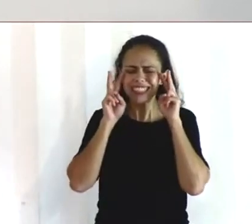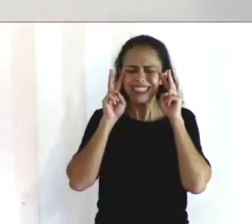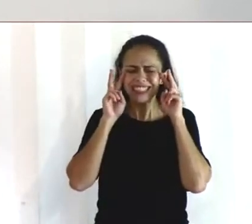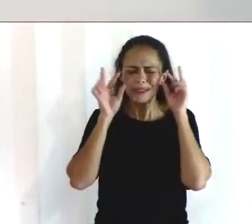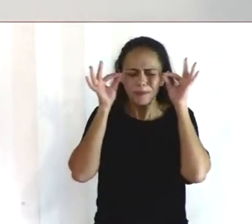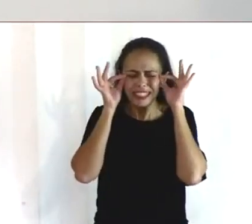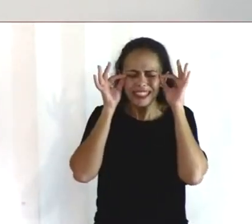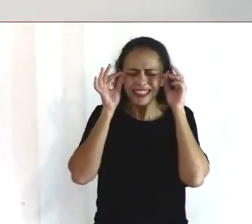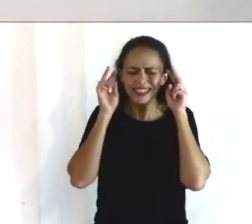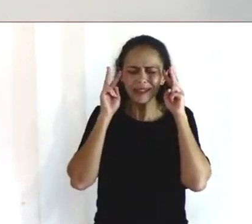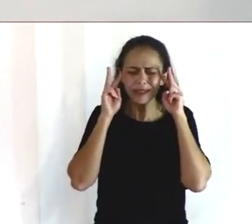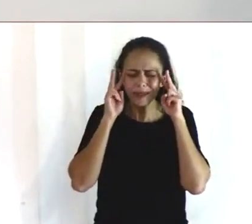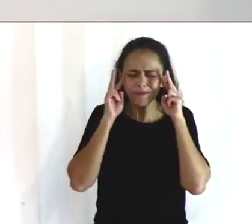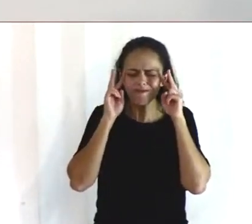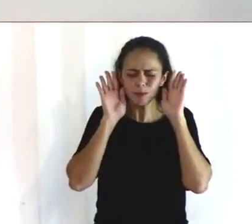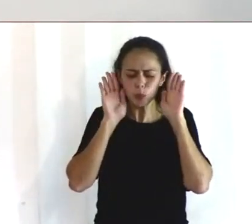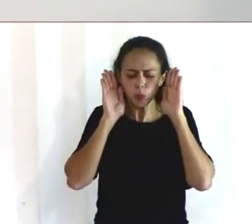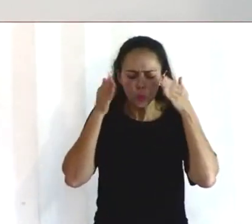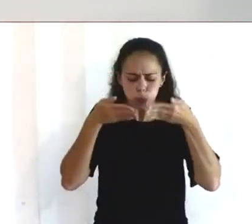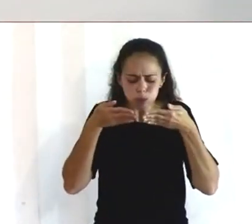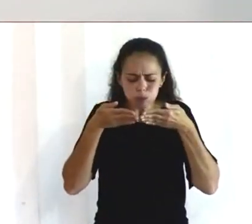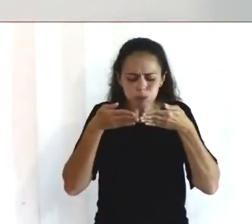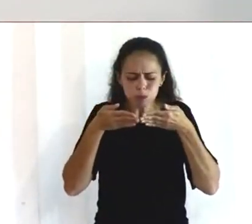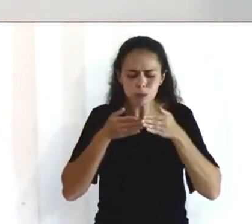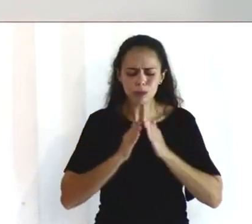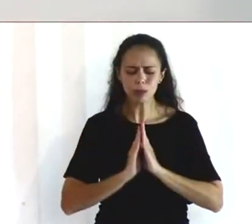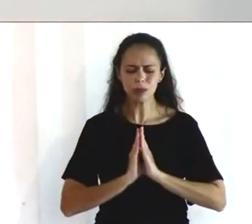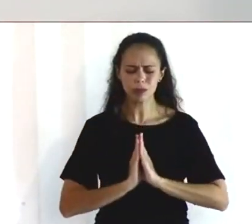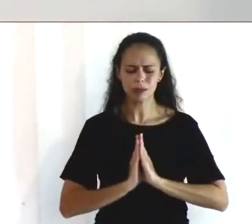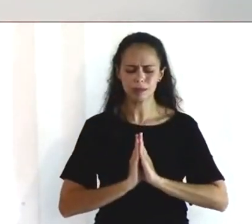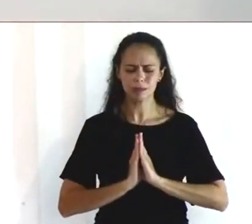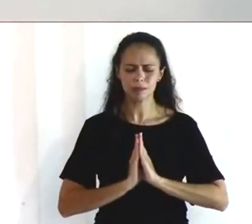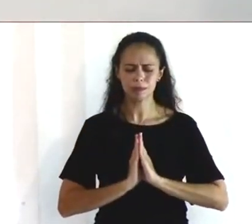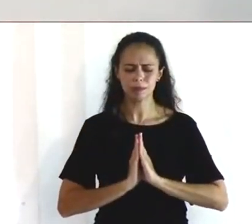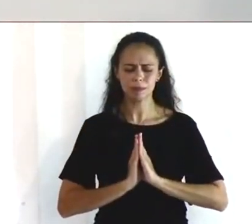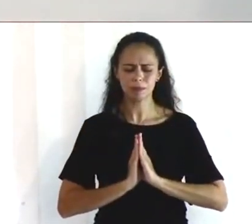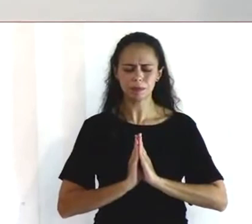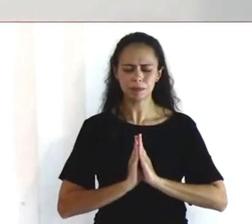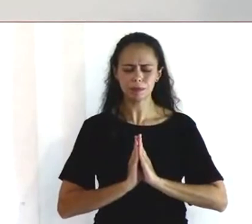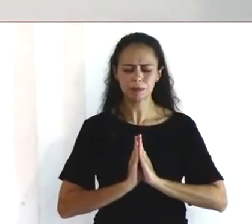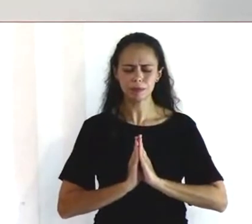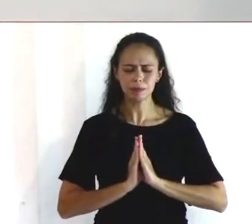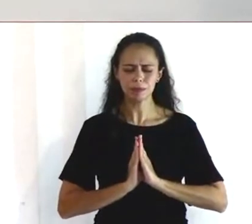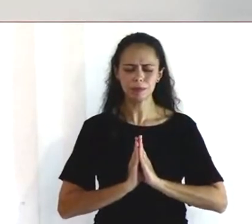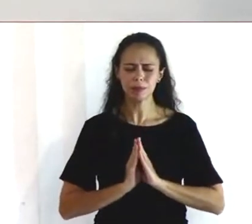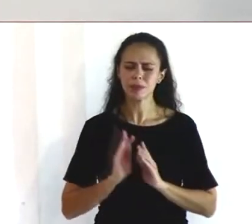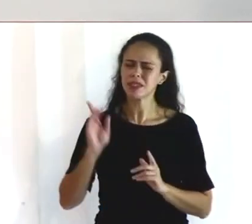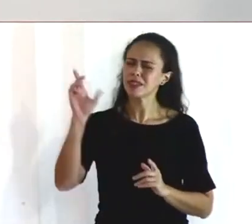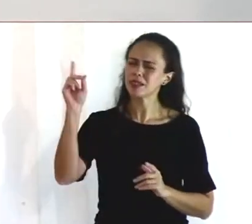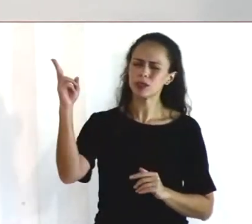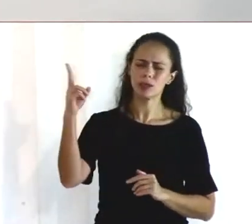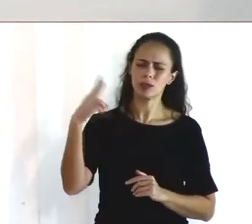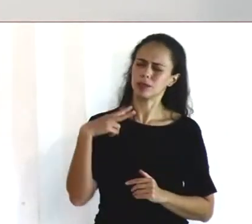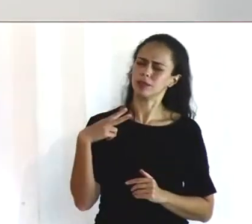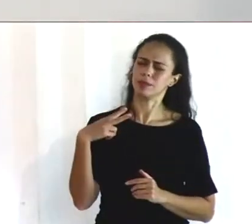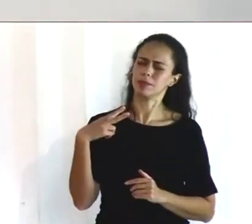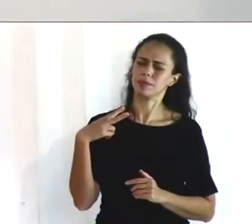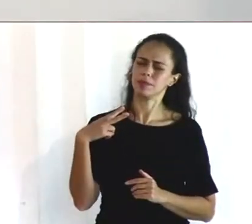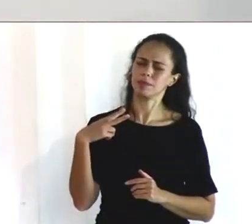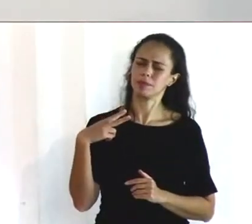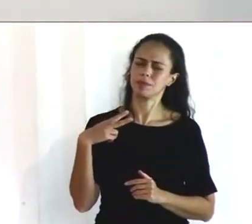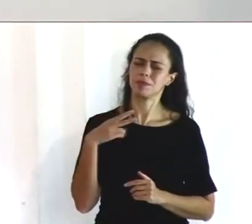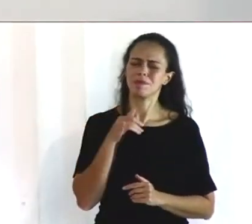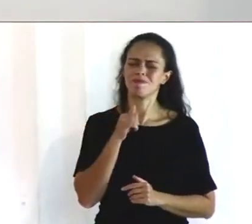Agora, o Senhor nos vê. O Senhor contempla o nosso ser. Nós que